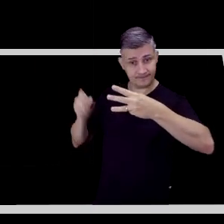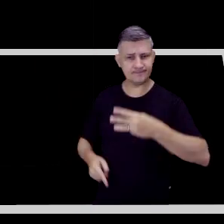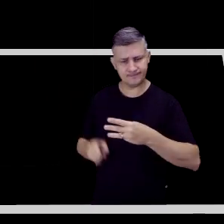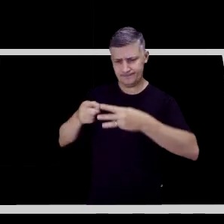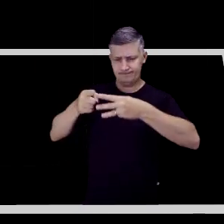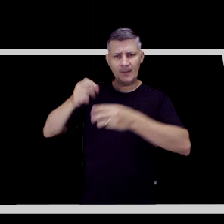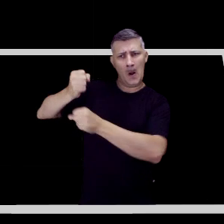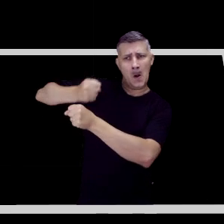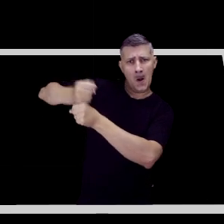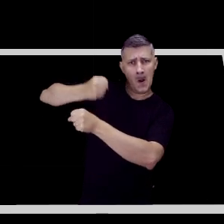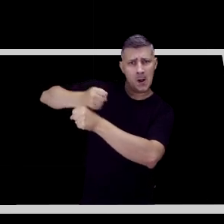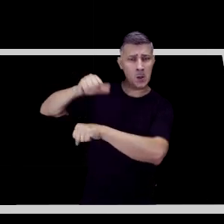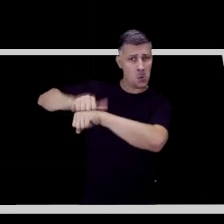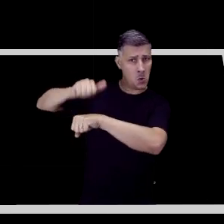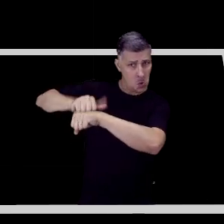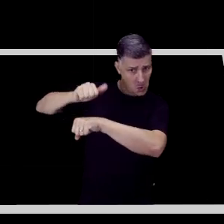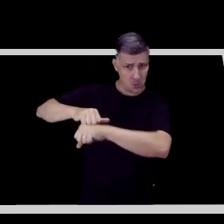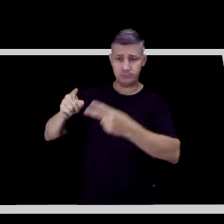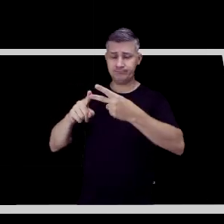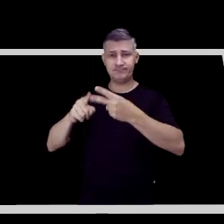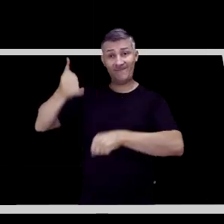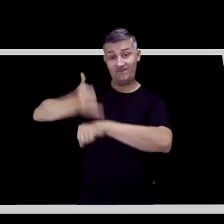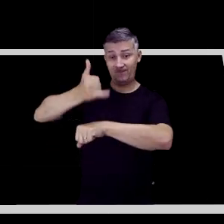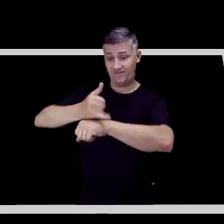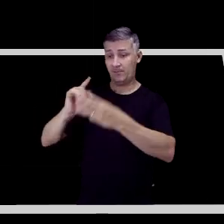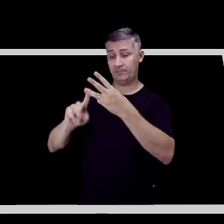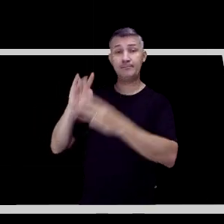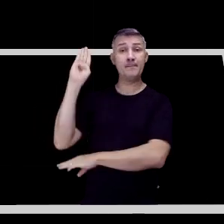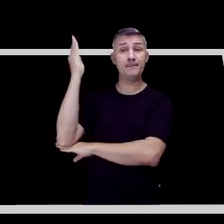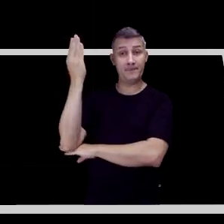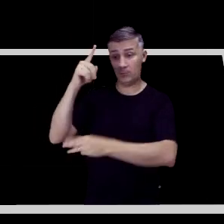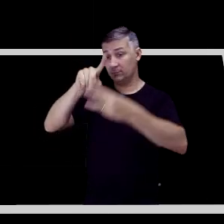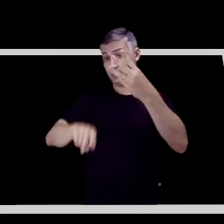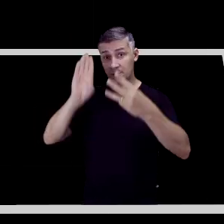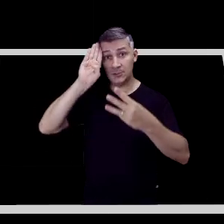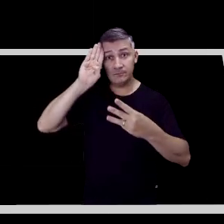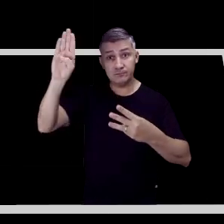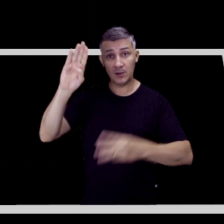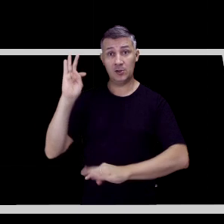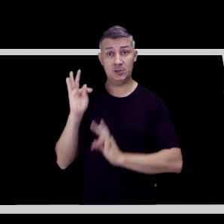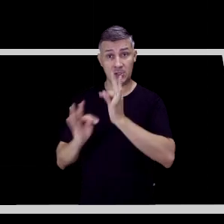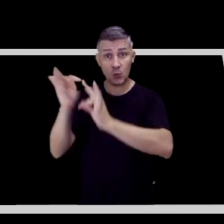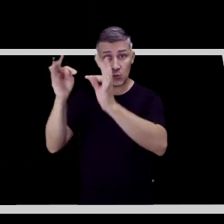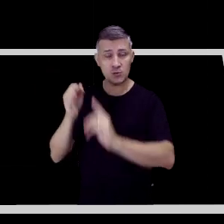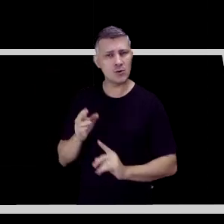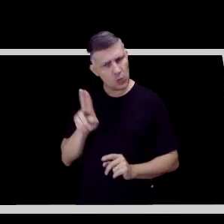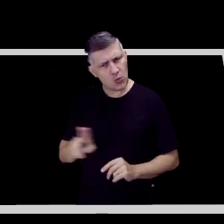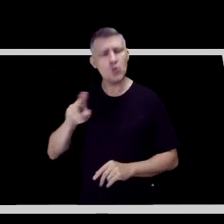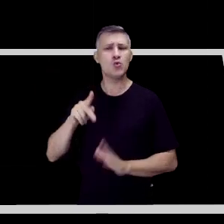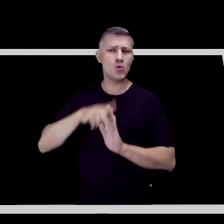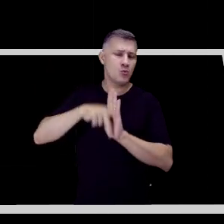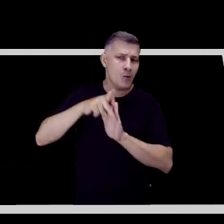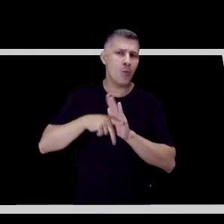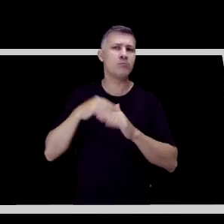Para ilustrar, assim, bem didaticamente, assim, os três principais tecnologias que a gente vem